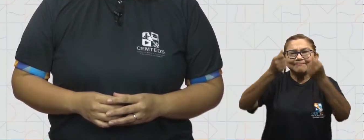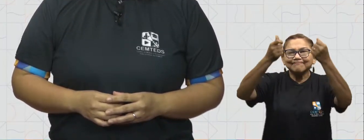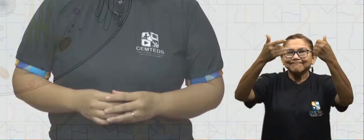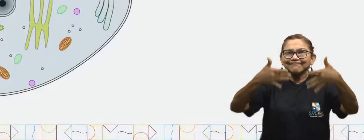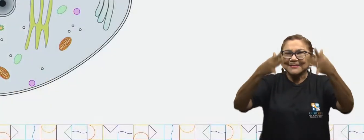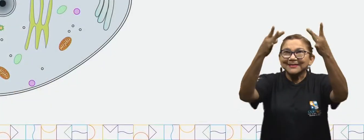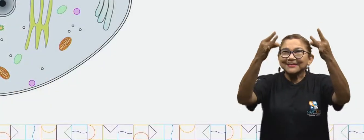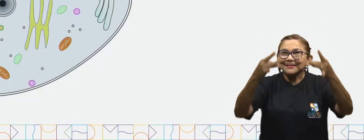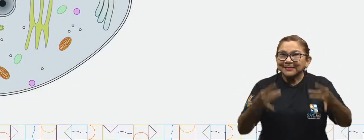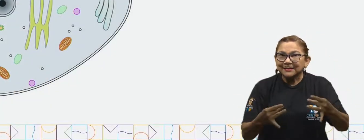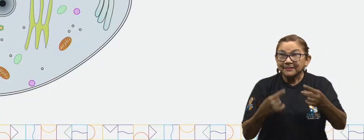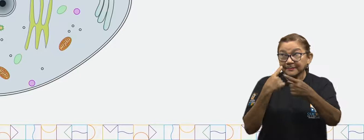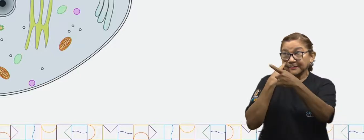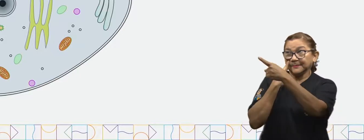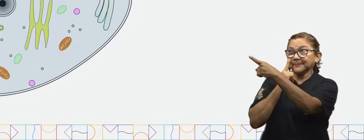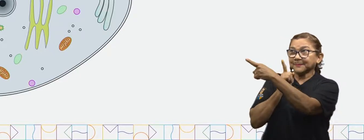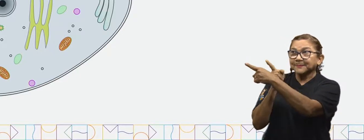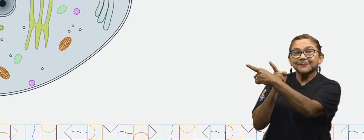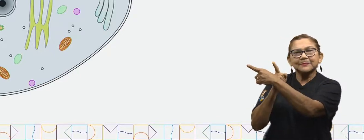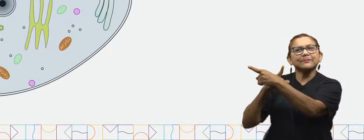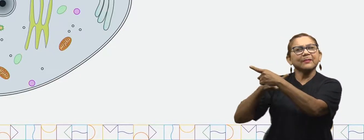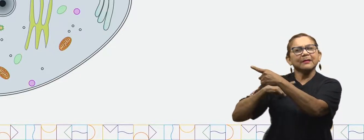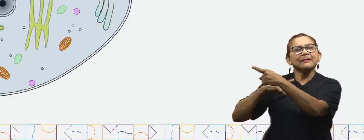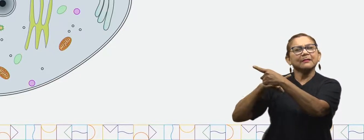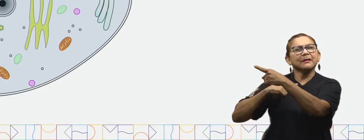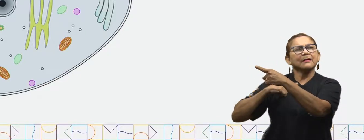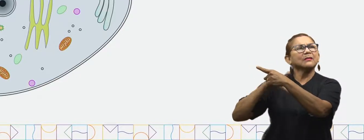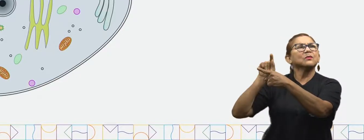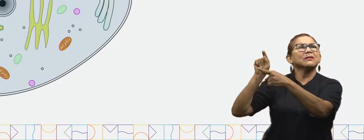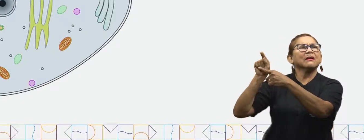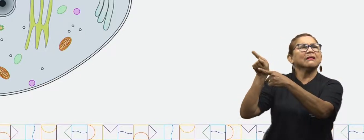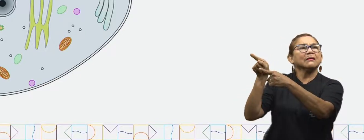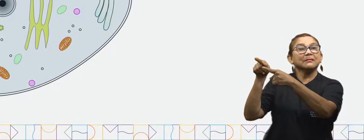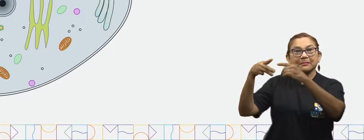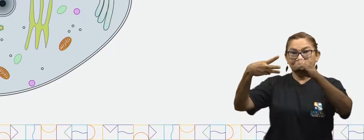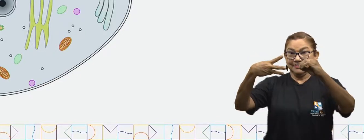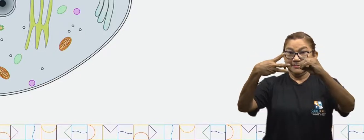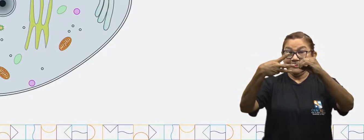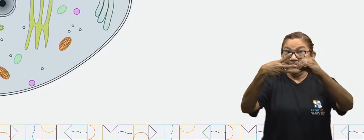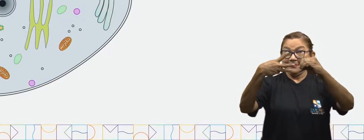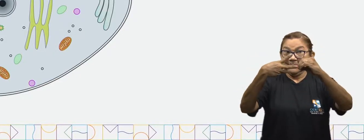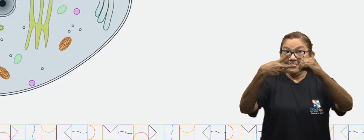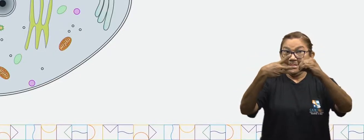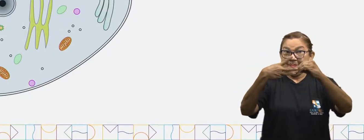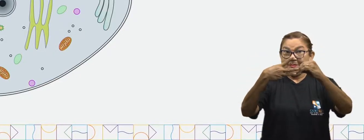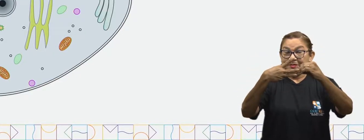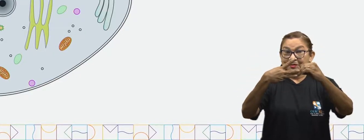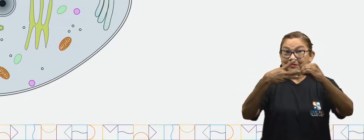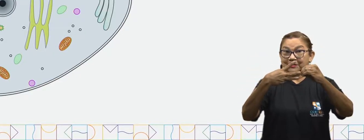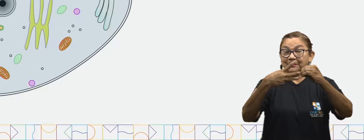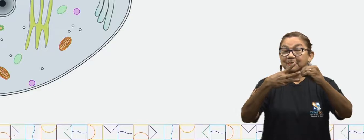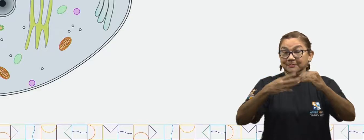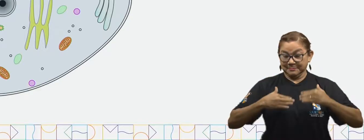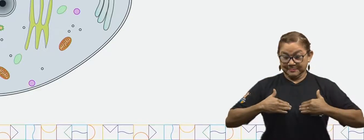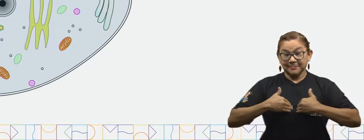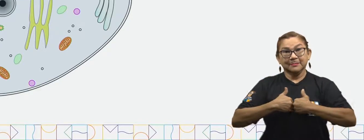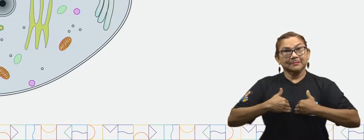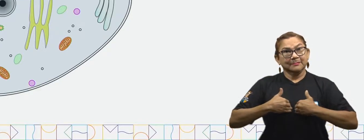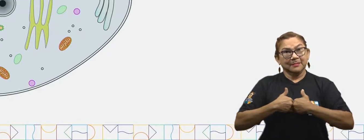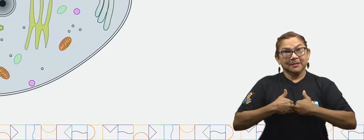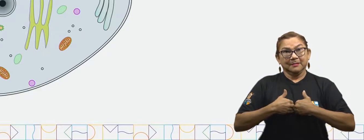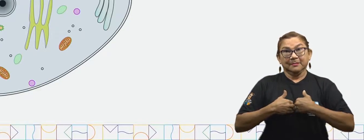dessa. Aqui temos uma ilustração de uma célula animal, uma célula eucarionte. É